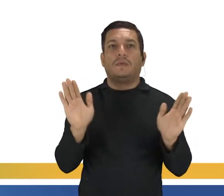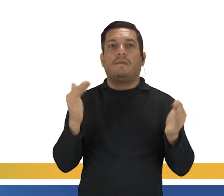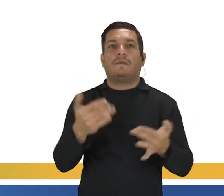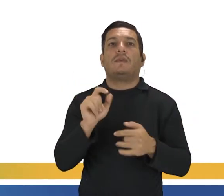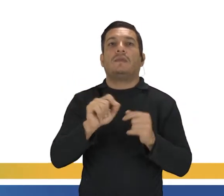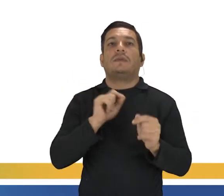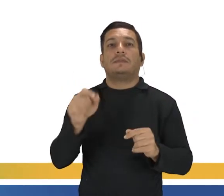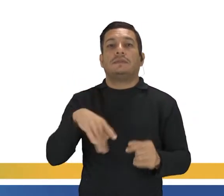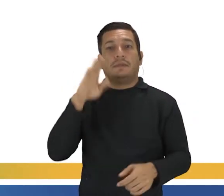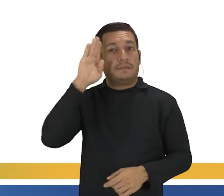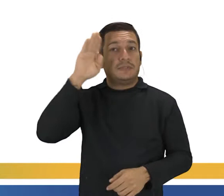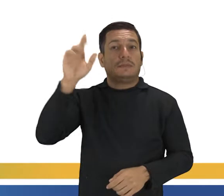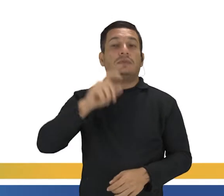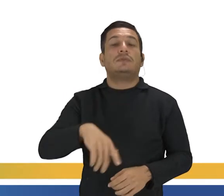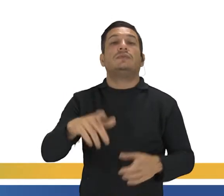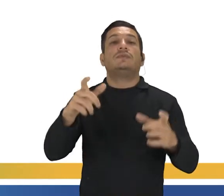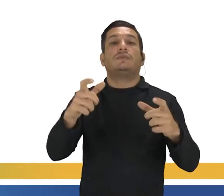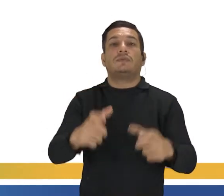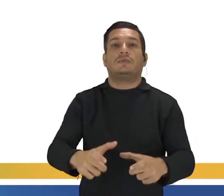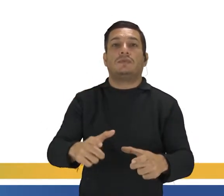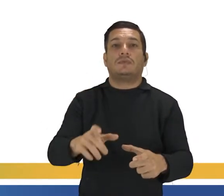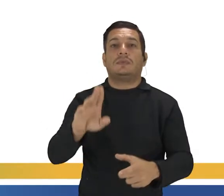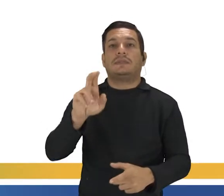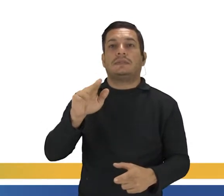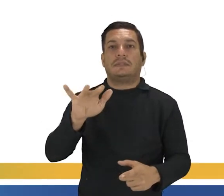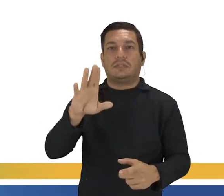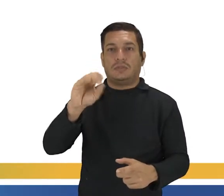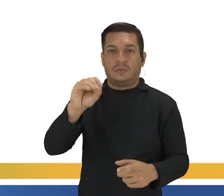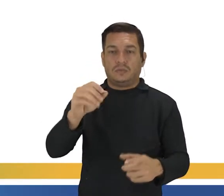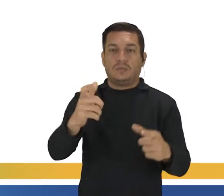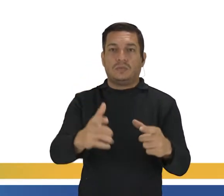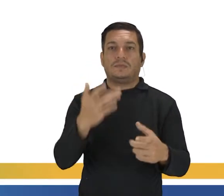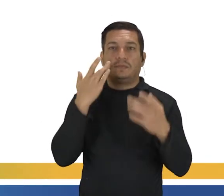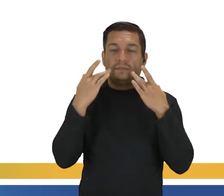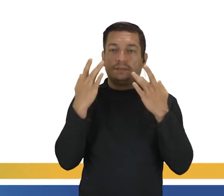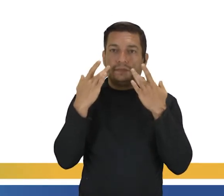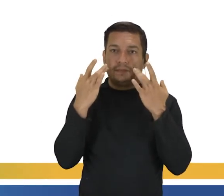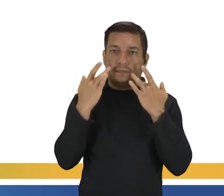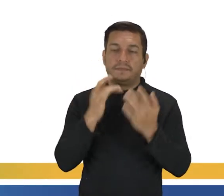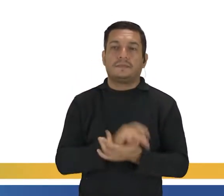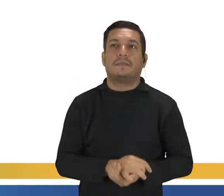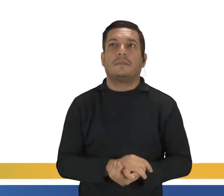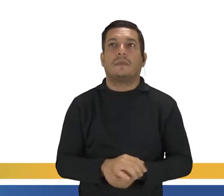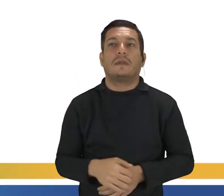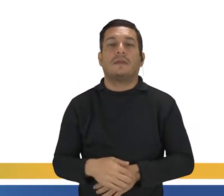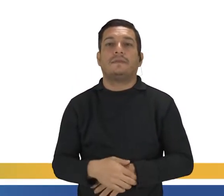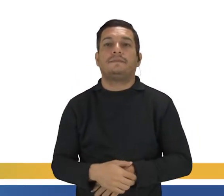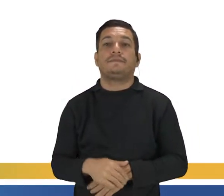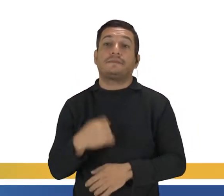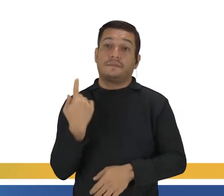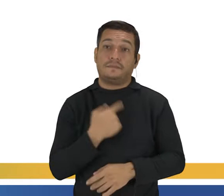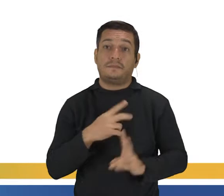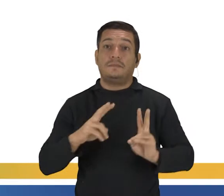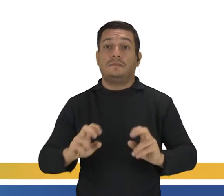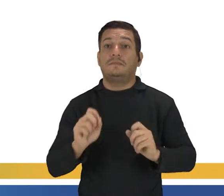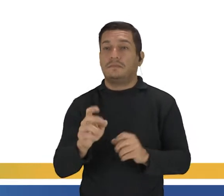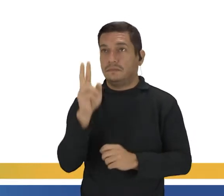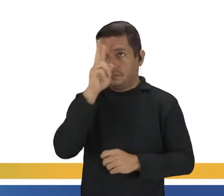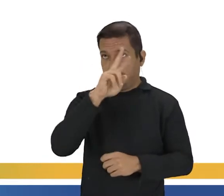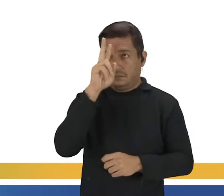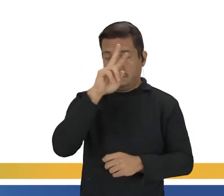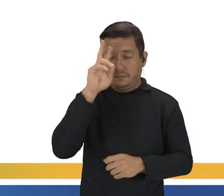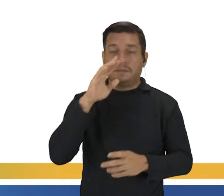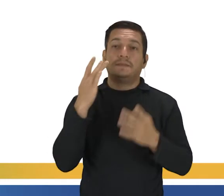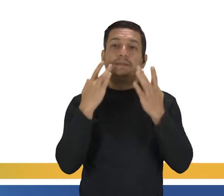se concentrasse no espaço cênico. Volta aqui comigo. Então, nós percebemos que na história,